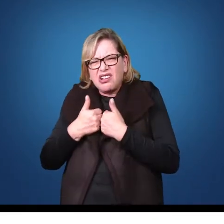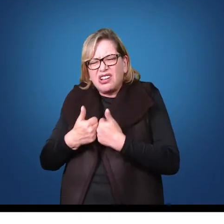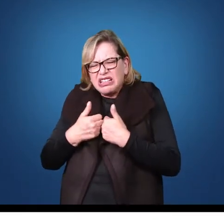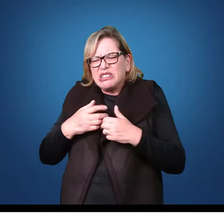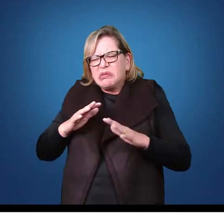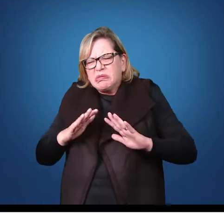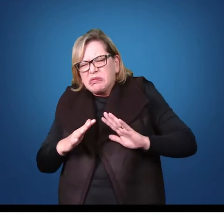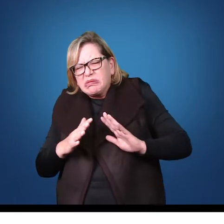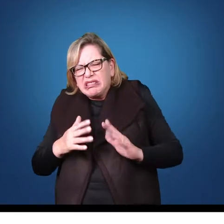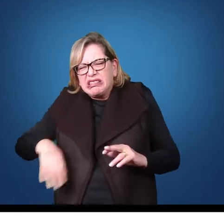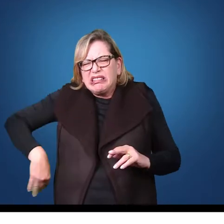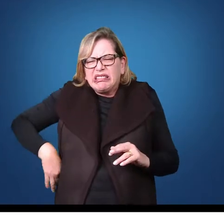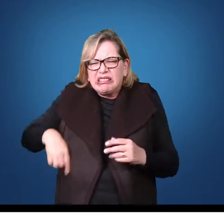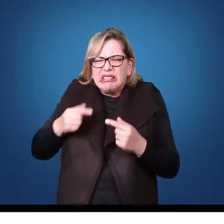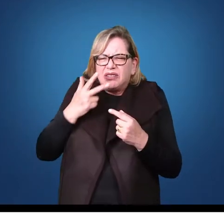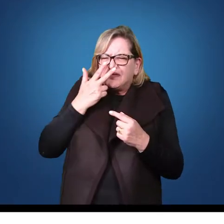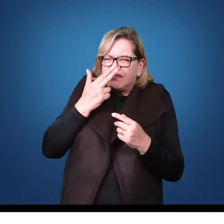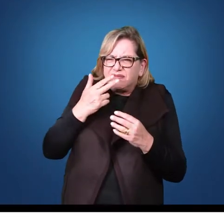que você tá indo, fia?